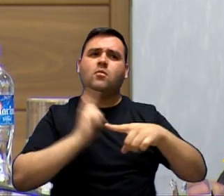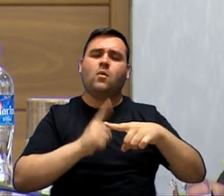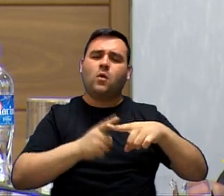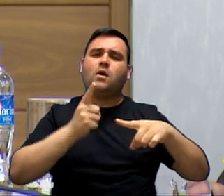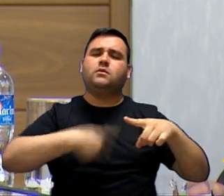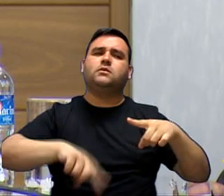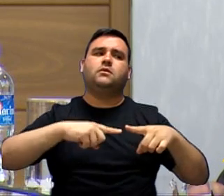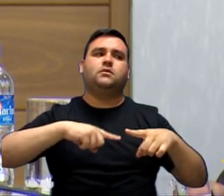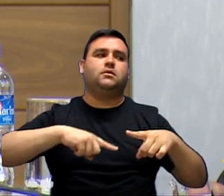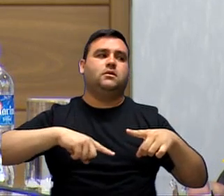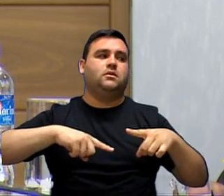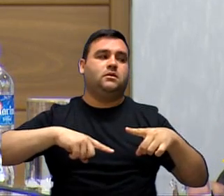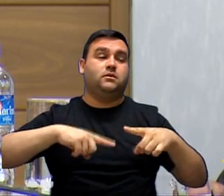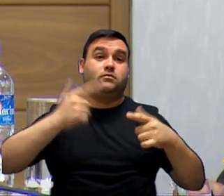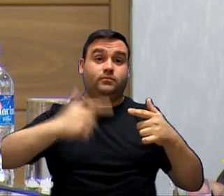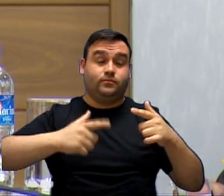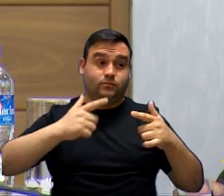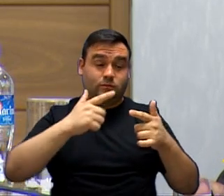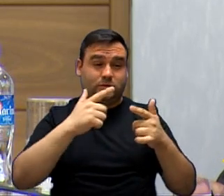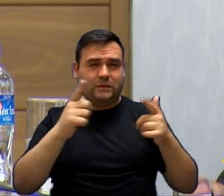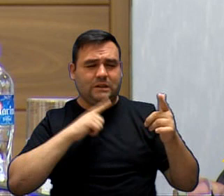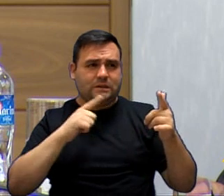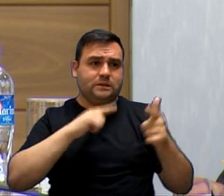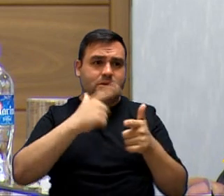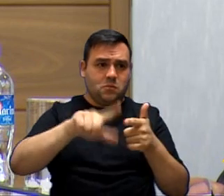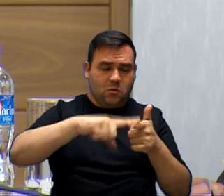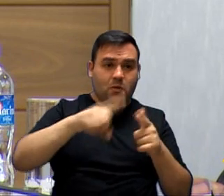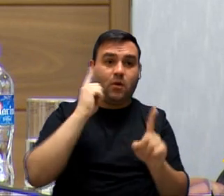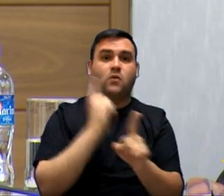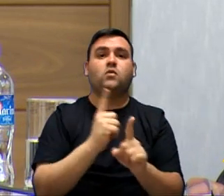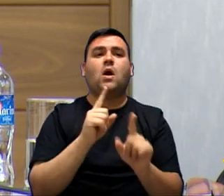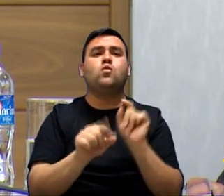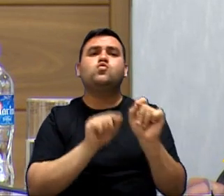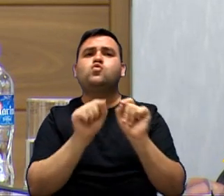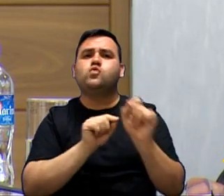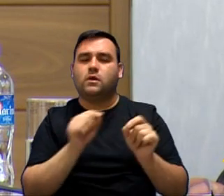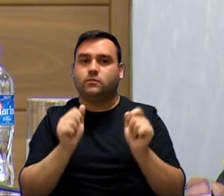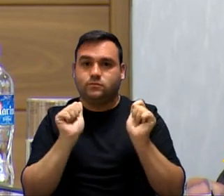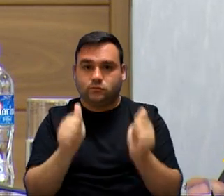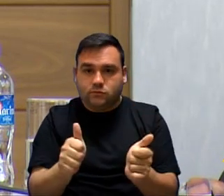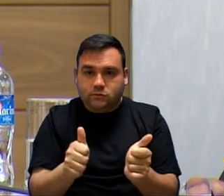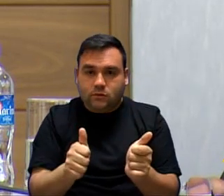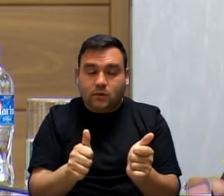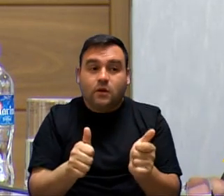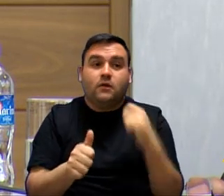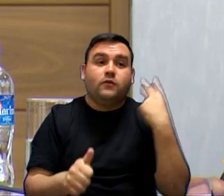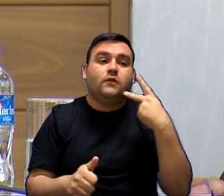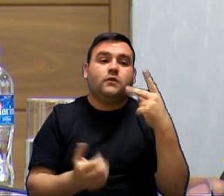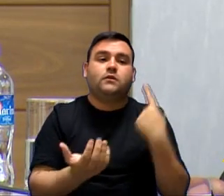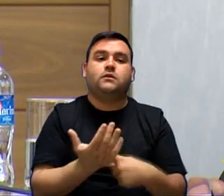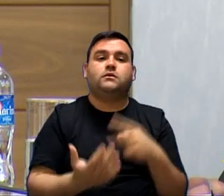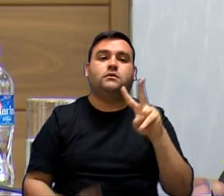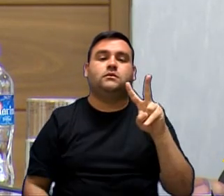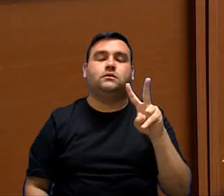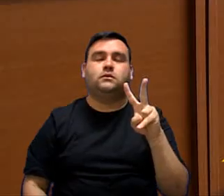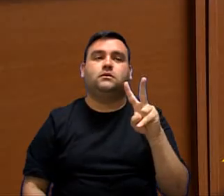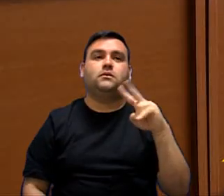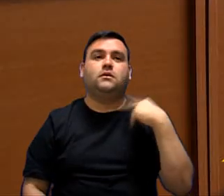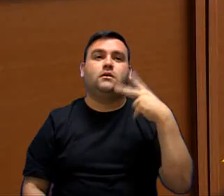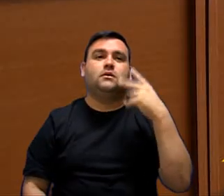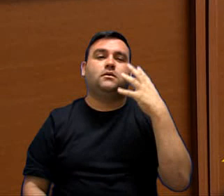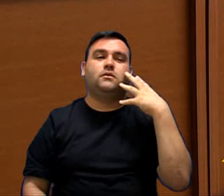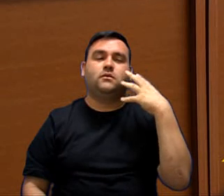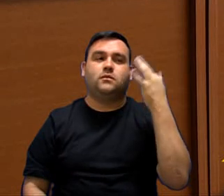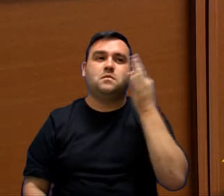nós, além de sanarmos o problema, descobrirmos o que houve, ok? Vereador Vitão. Vereador